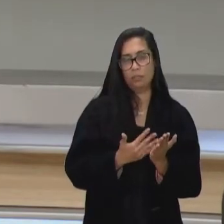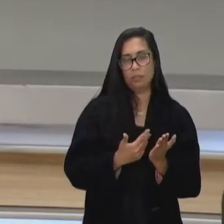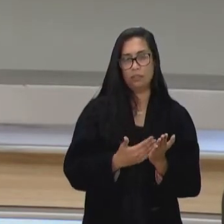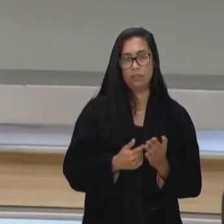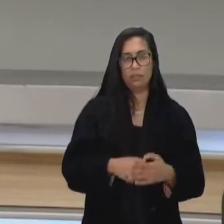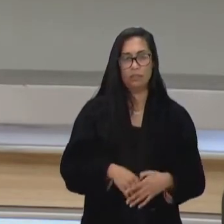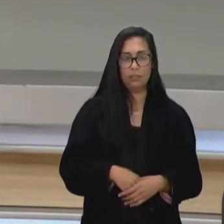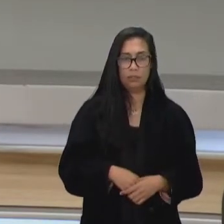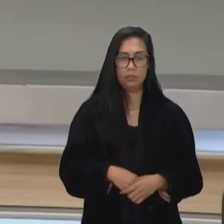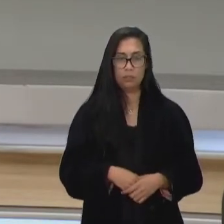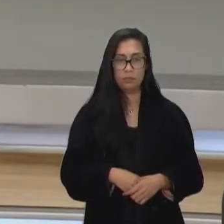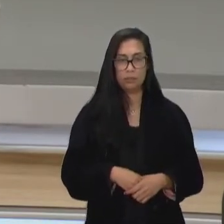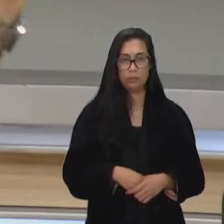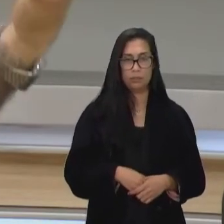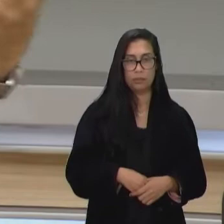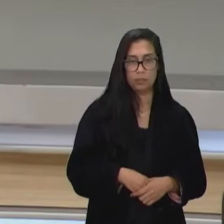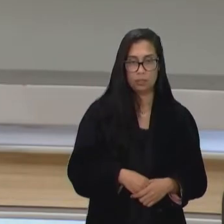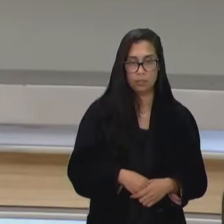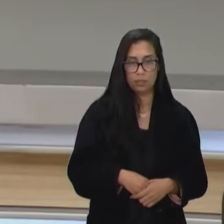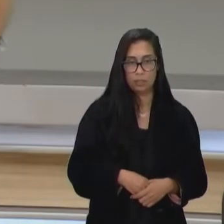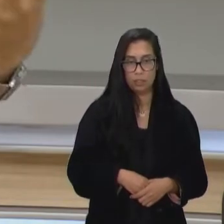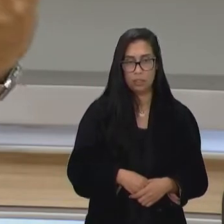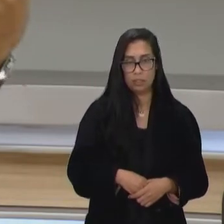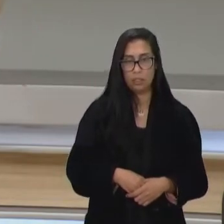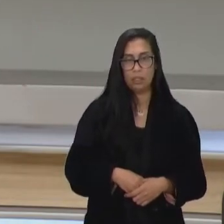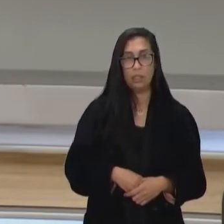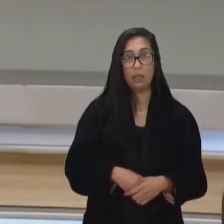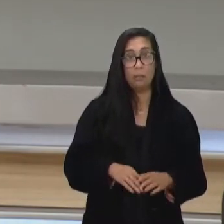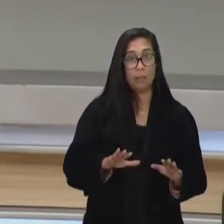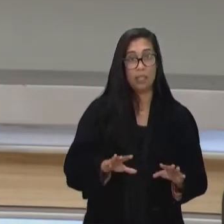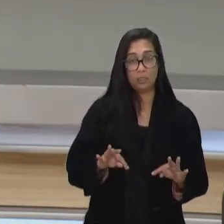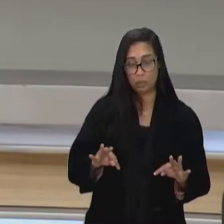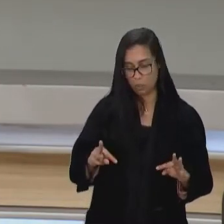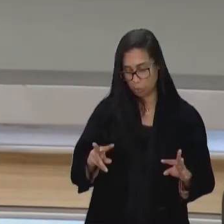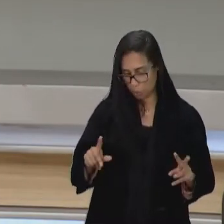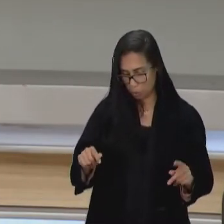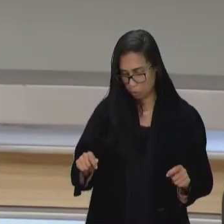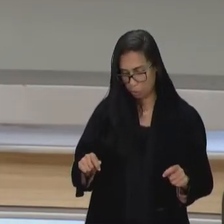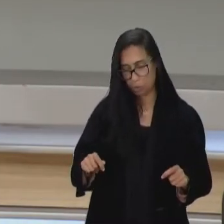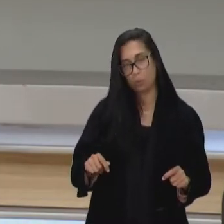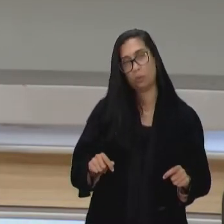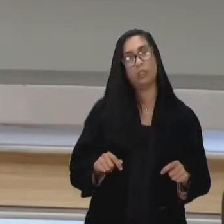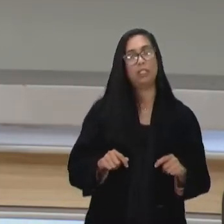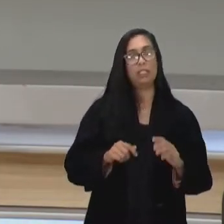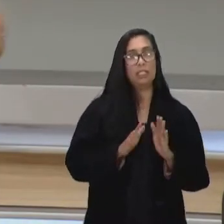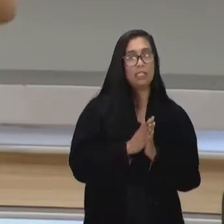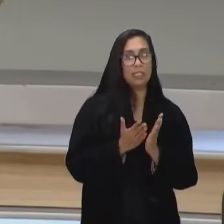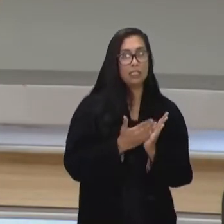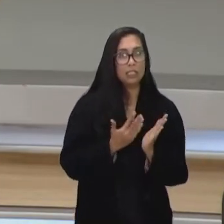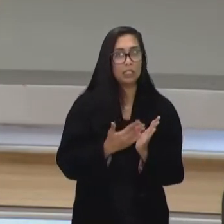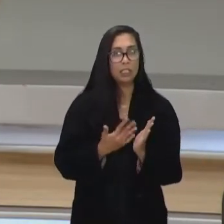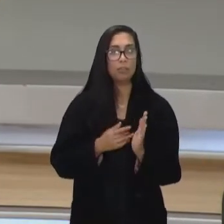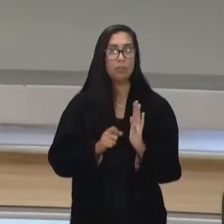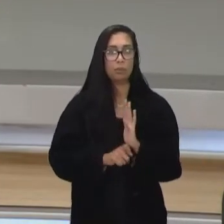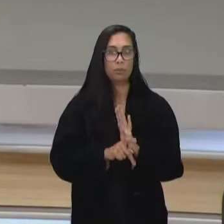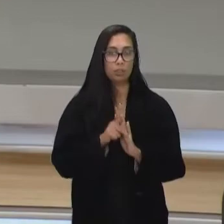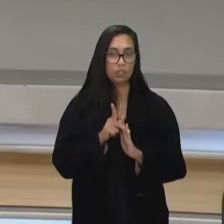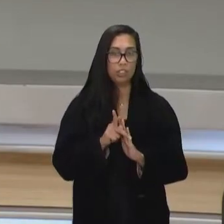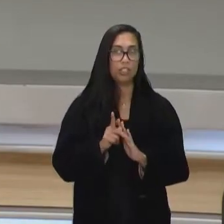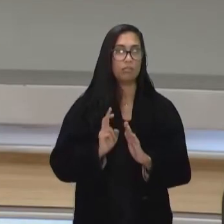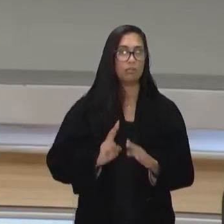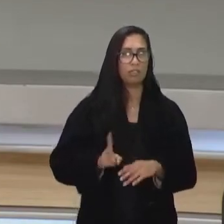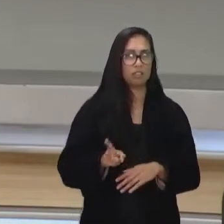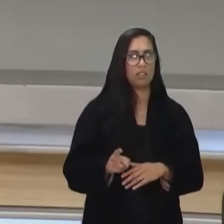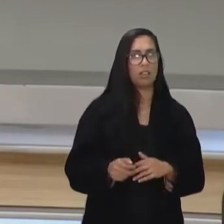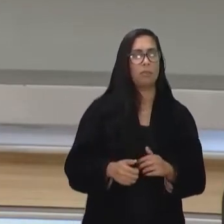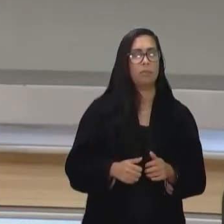mas todo esse livro, todo esse projeto que ele foi feito em cima desse livro, foi baseado no RPG que ele jogava com a galera. Ele